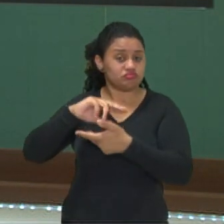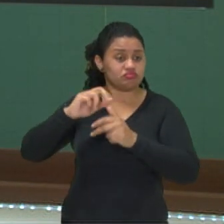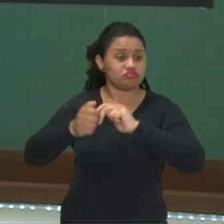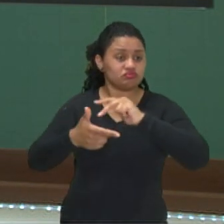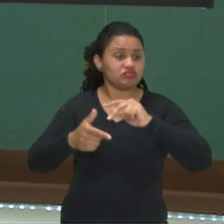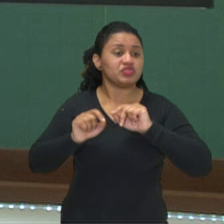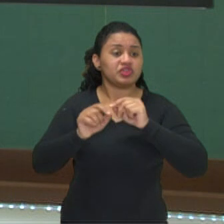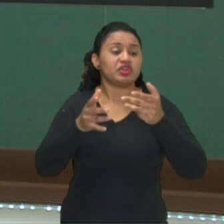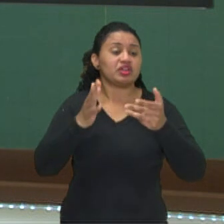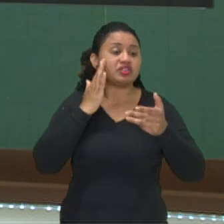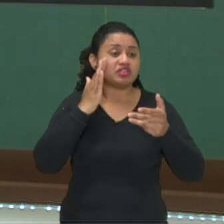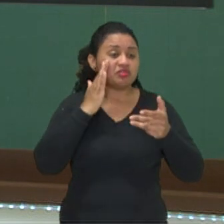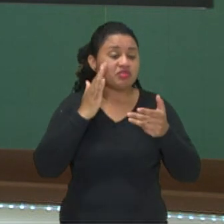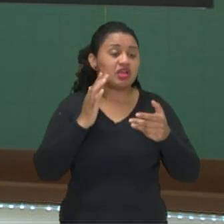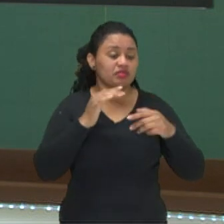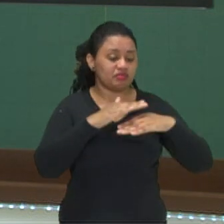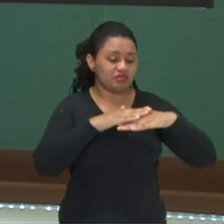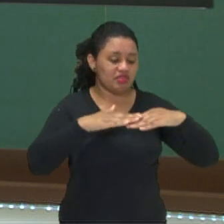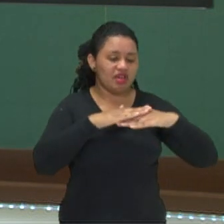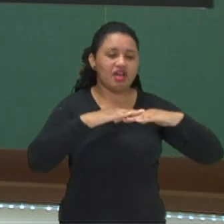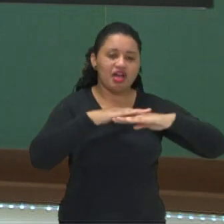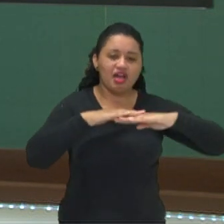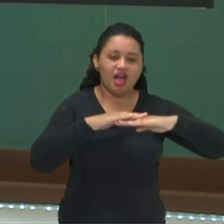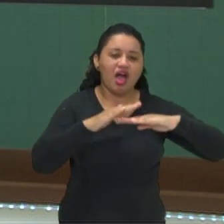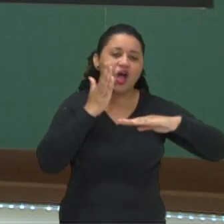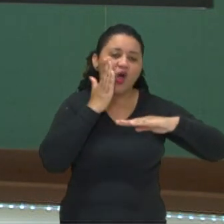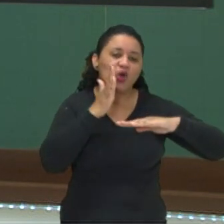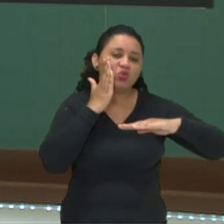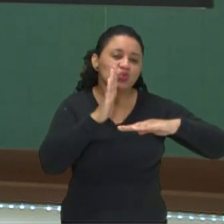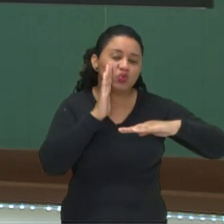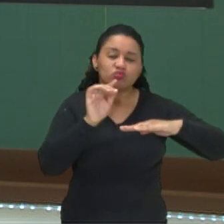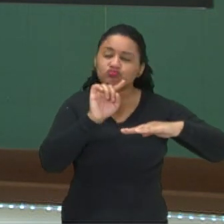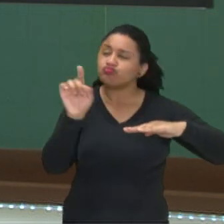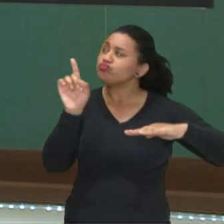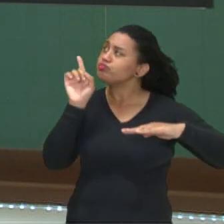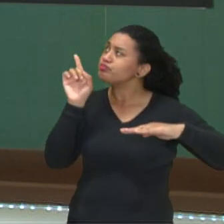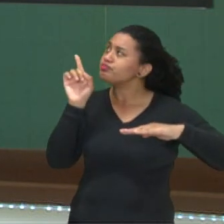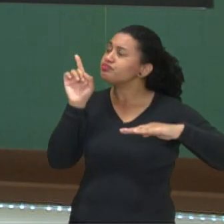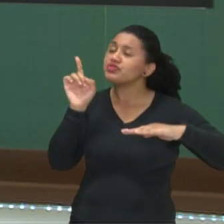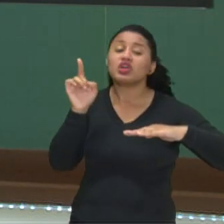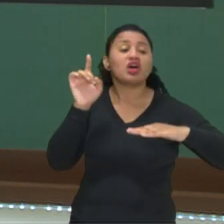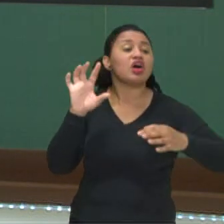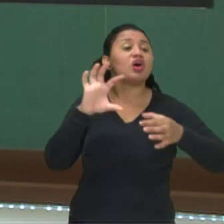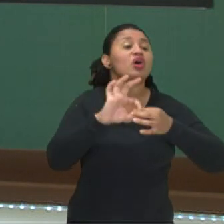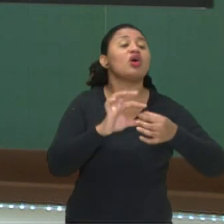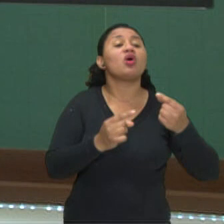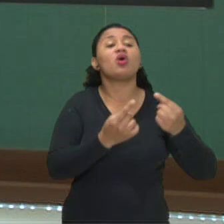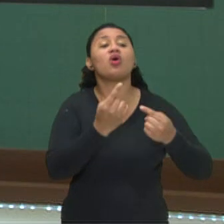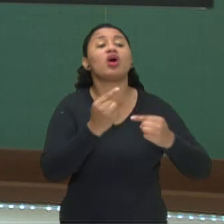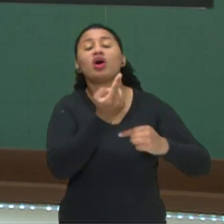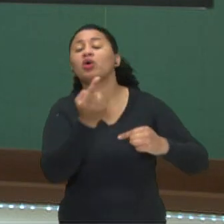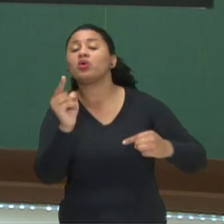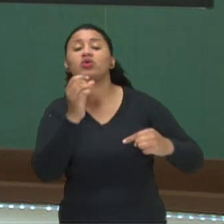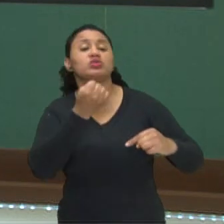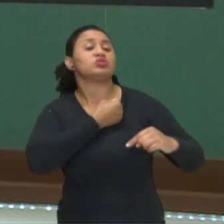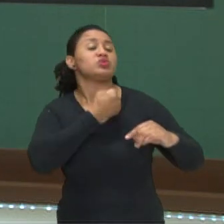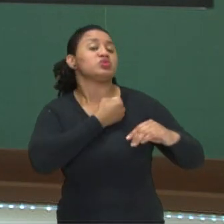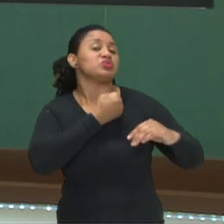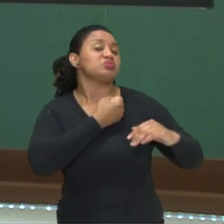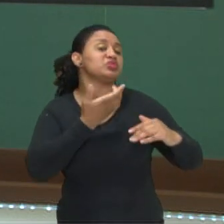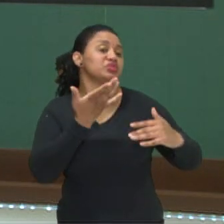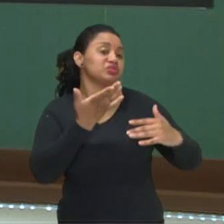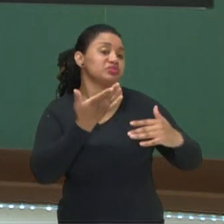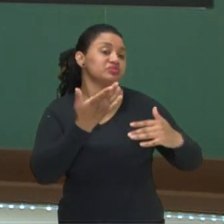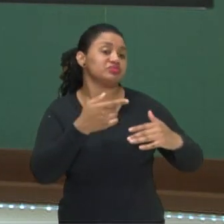planificado. O que eu quero saber? Este lado, ele vai se unir a qual das faces que a gente